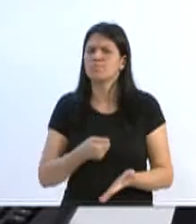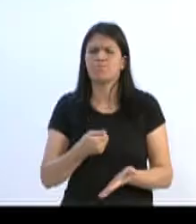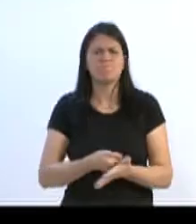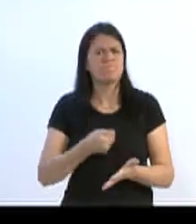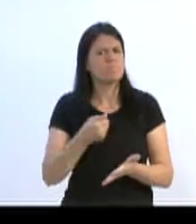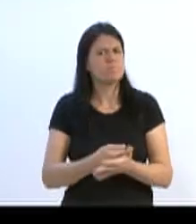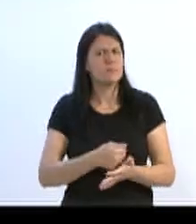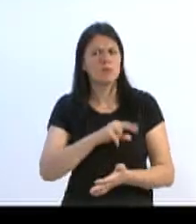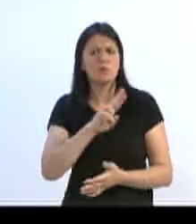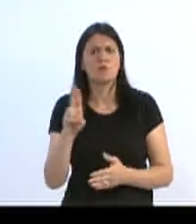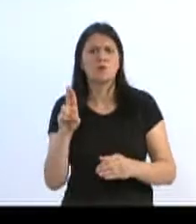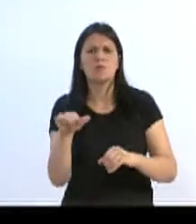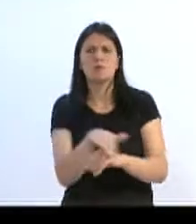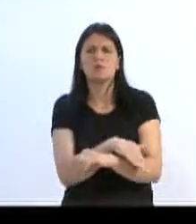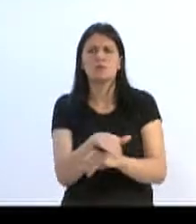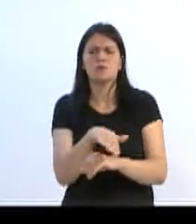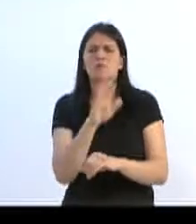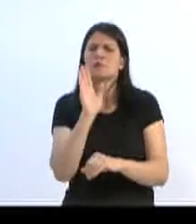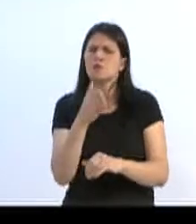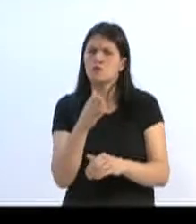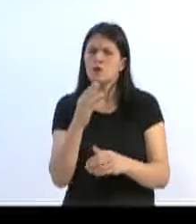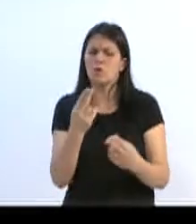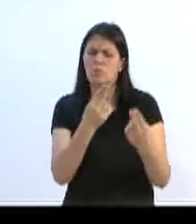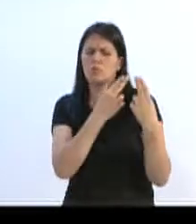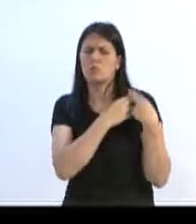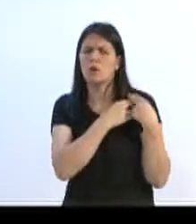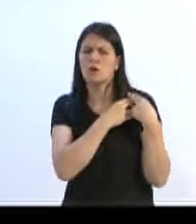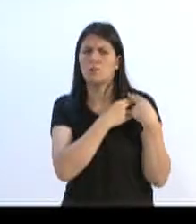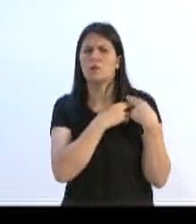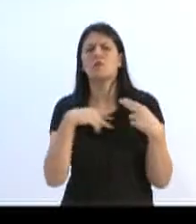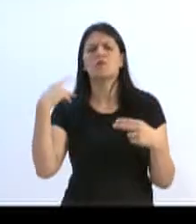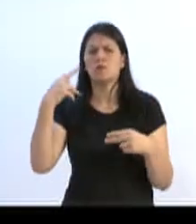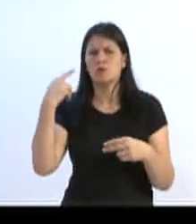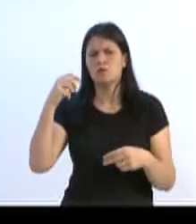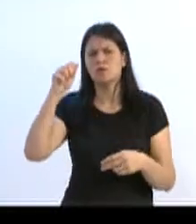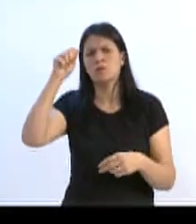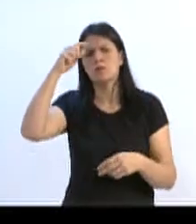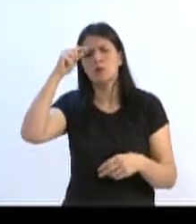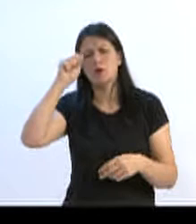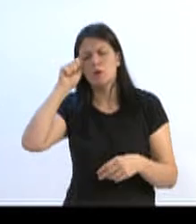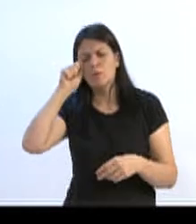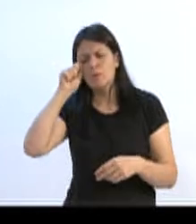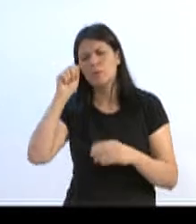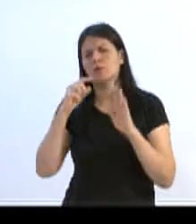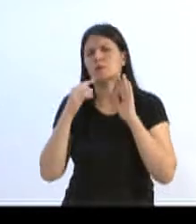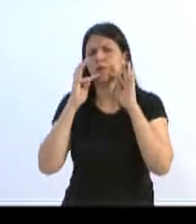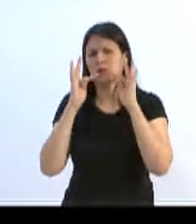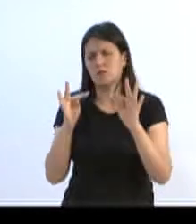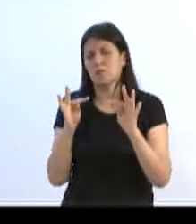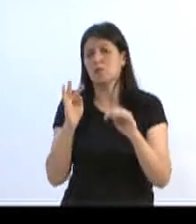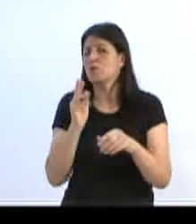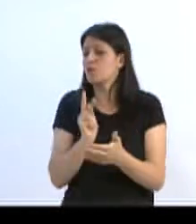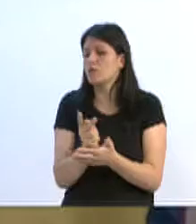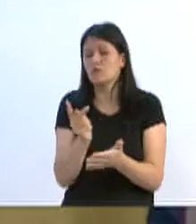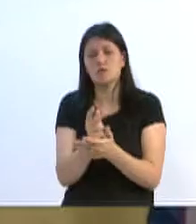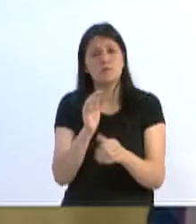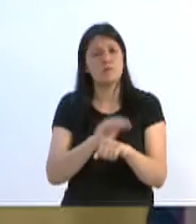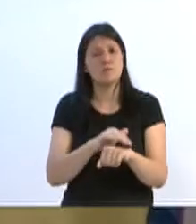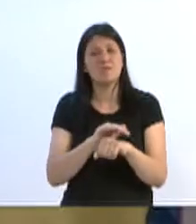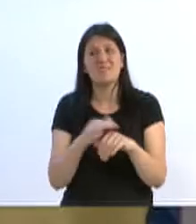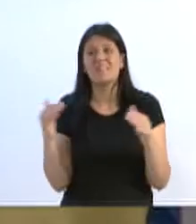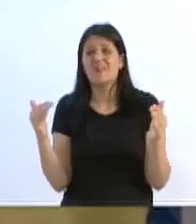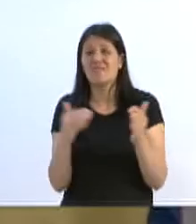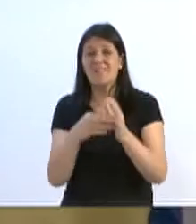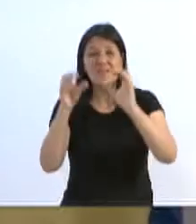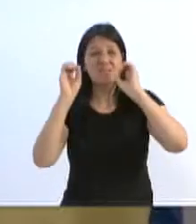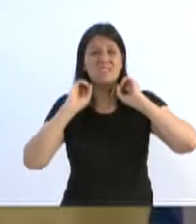comissões das ruas que já fizeram seu dever de casa vereador almir é testemunha disso continuarei fazendo pelas demais até que seja gerado a fila de espera daquelas